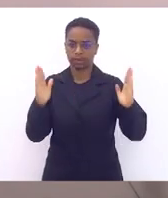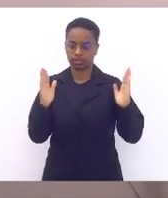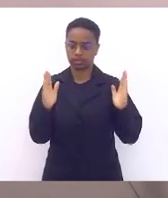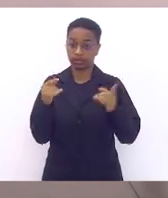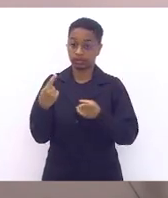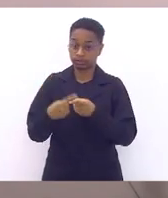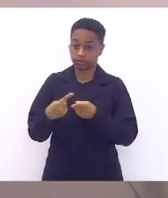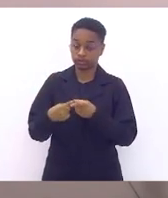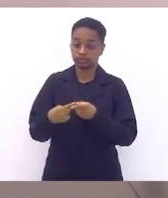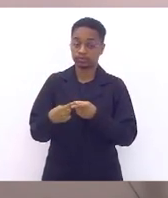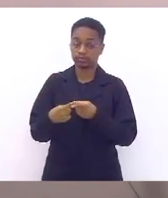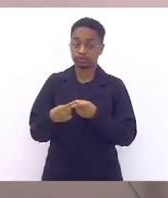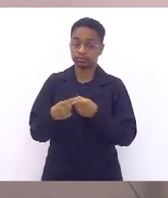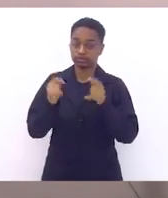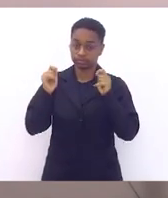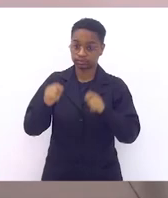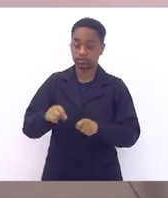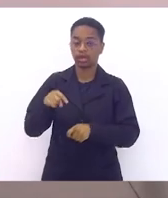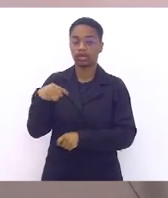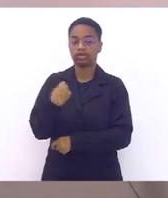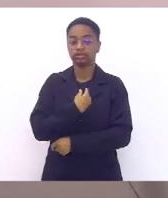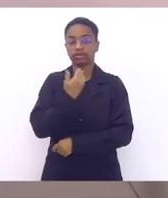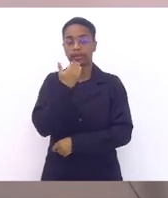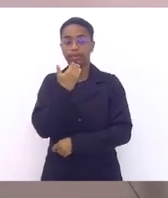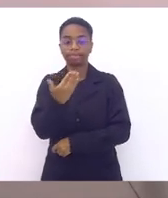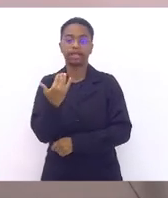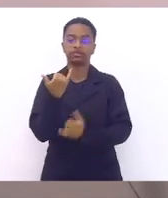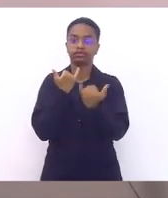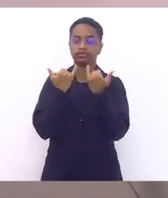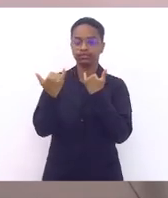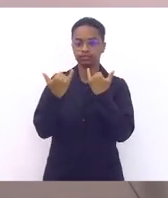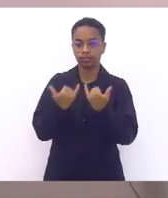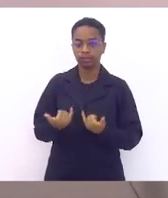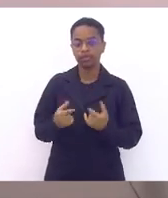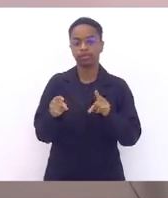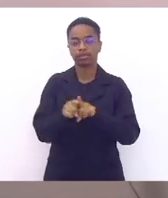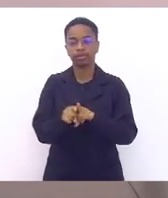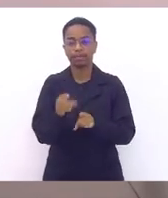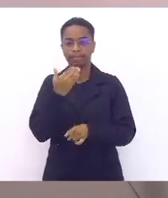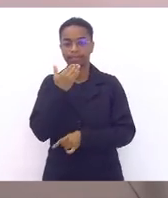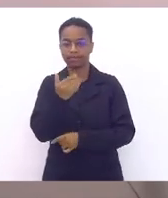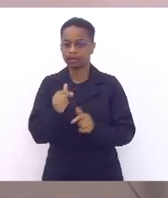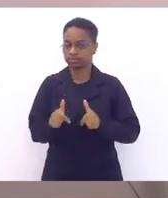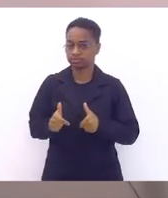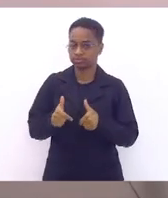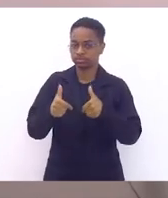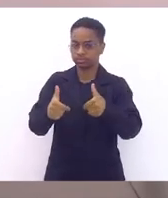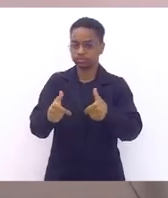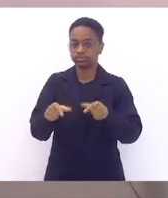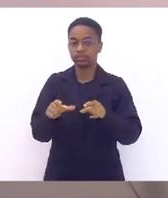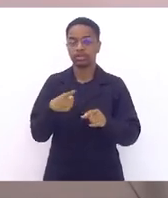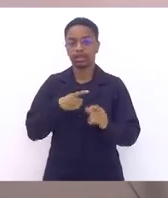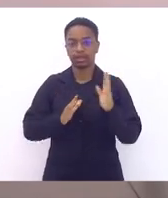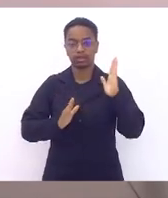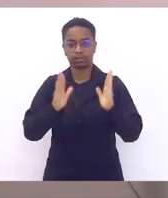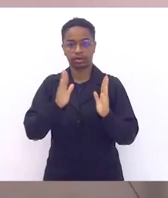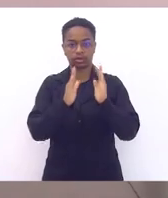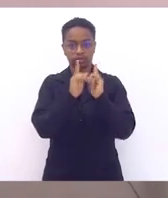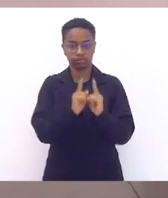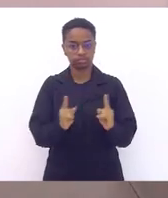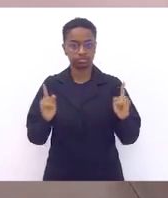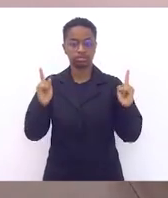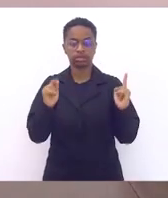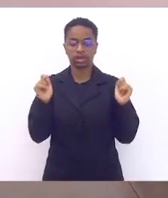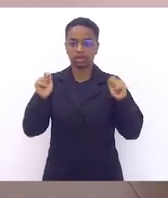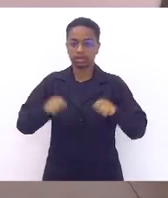gente possa pedir as informações e pedir as providências e dar um tempo, um lapso de tempo,